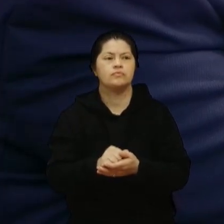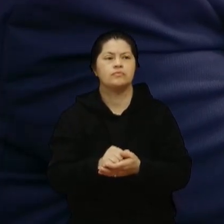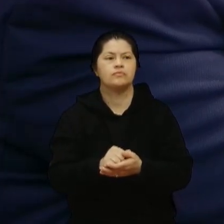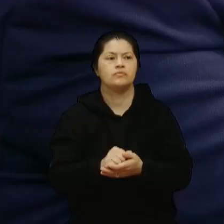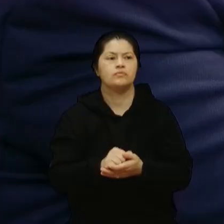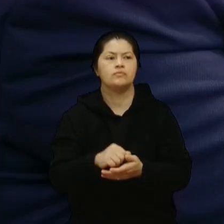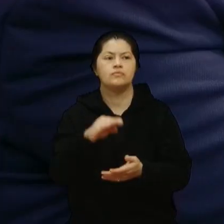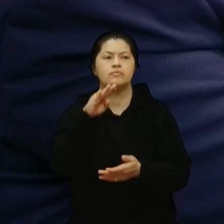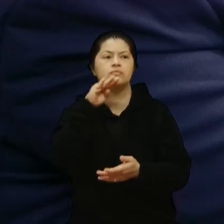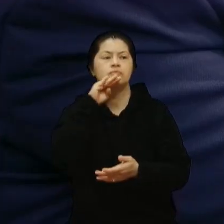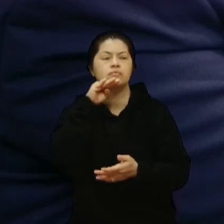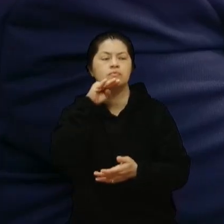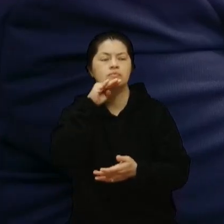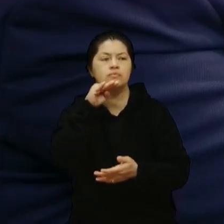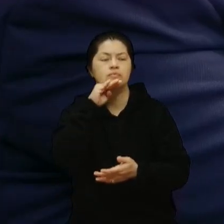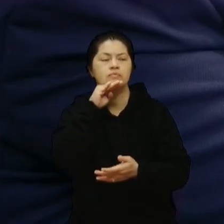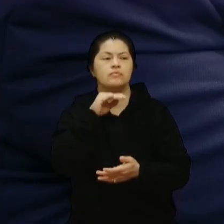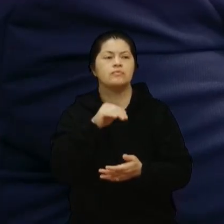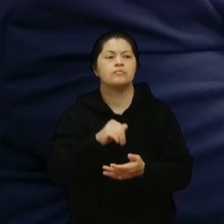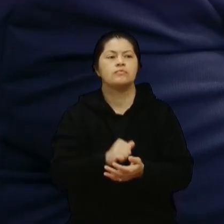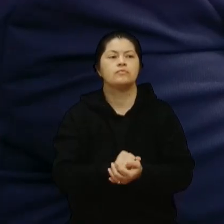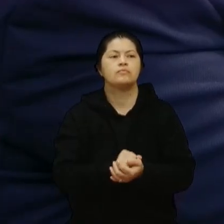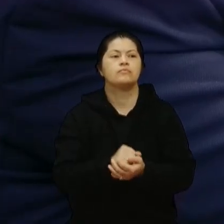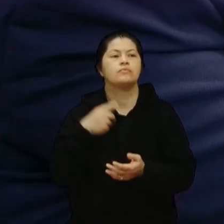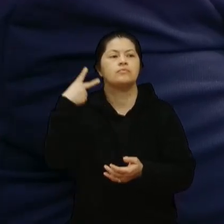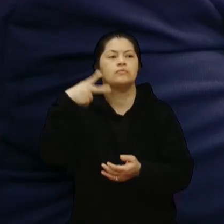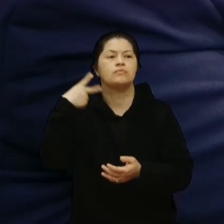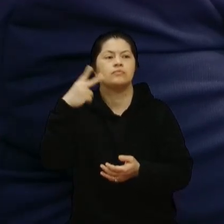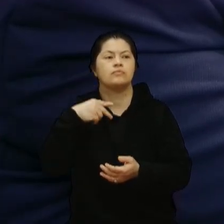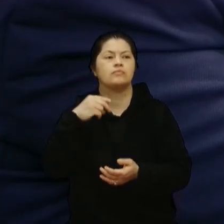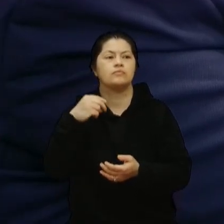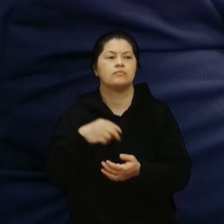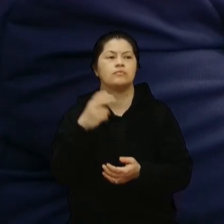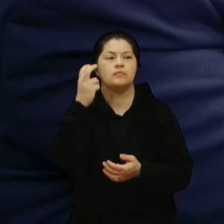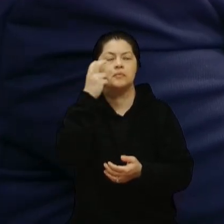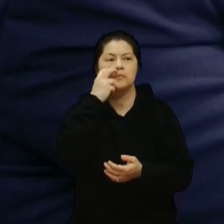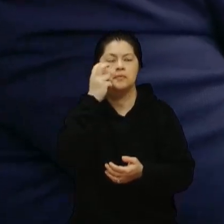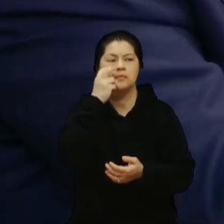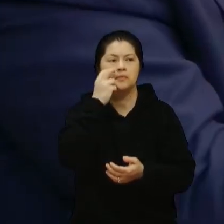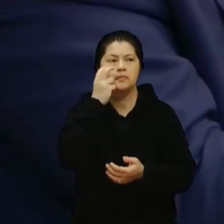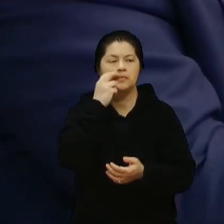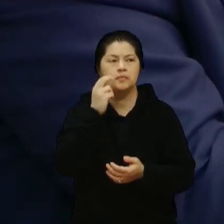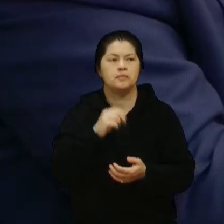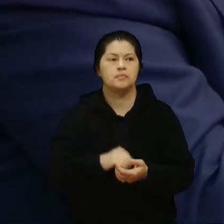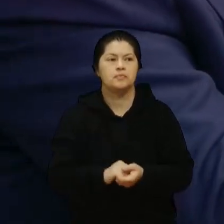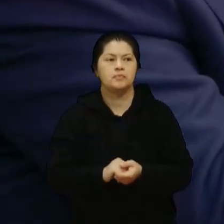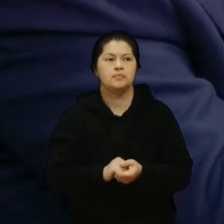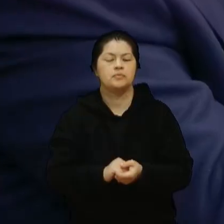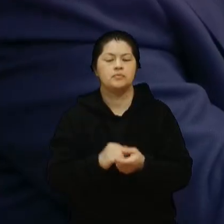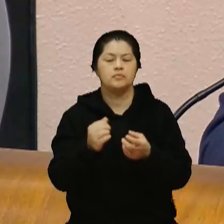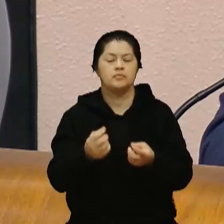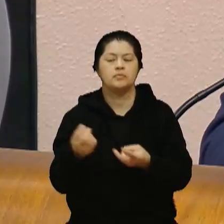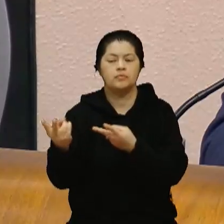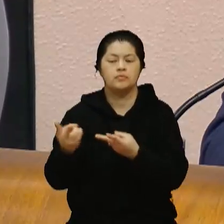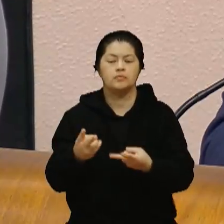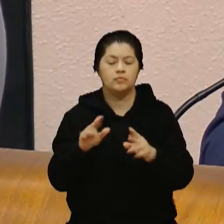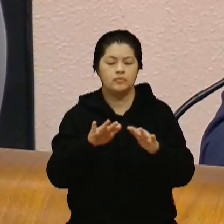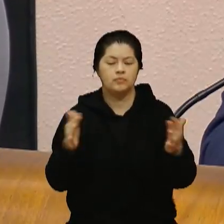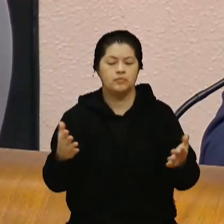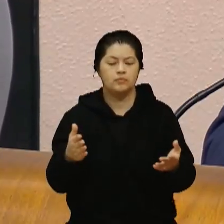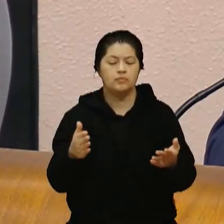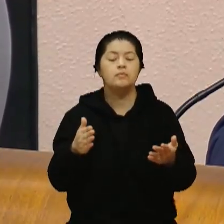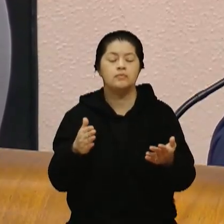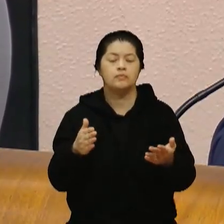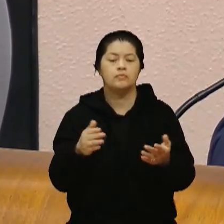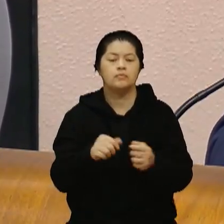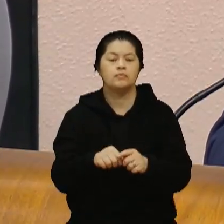Prestes Bortoluz, primeiro secretário, e a vereadora Andressa Mal Mambassani, segunda secretária. Convido os integrantes da mesa